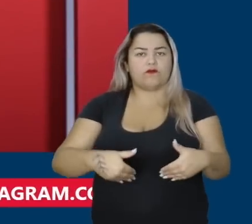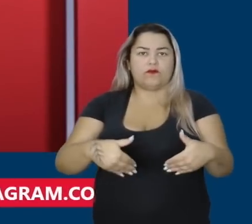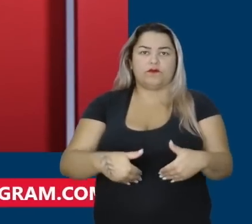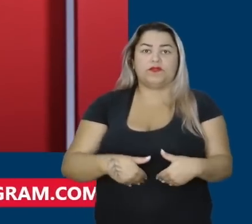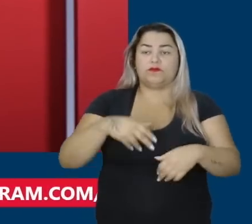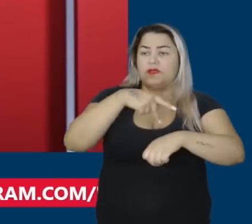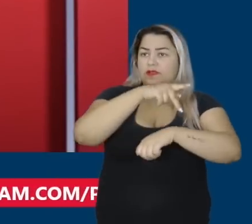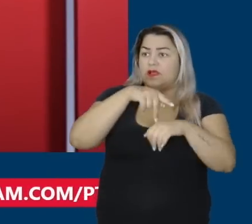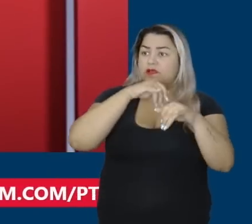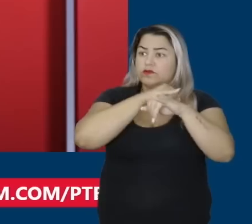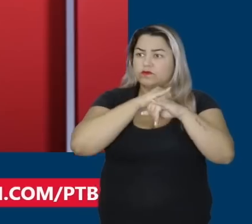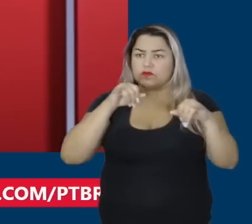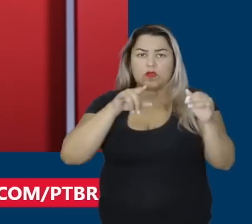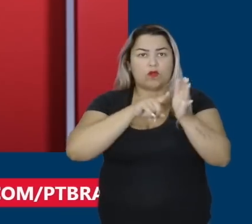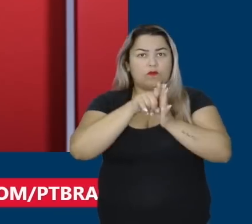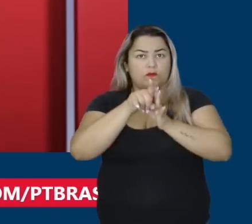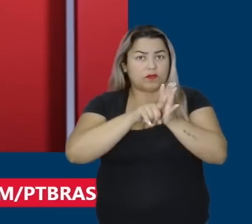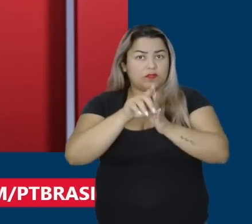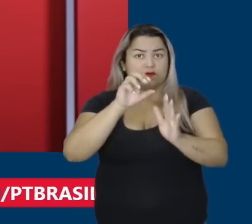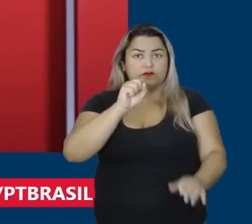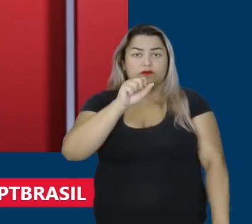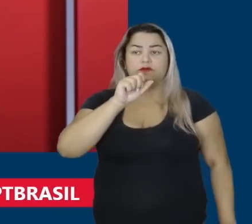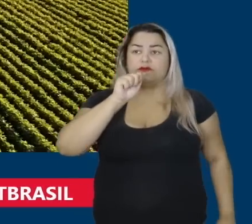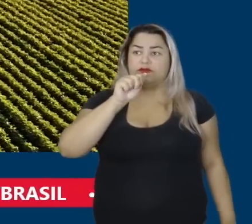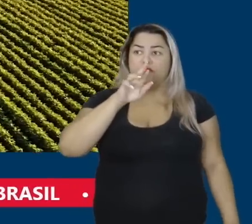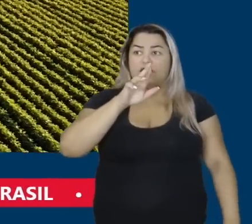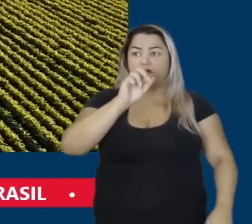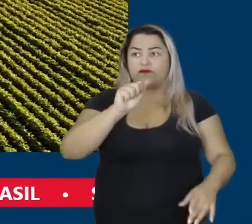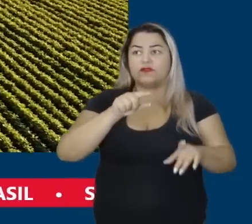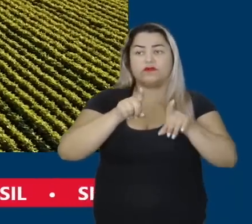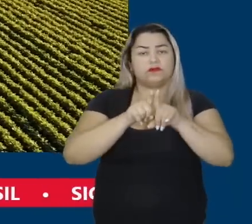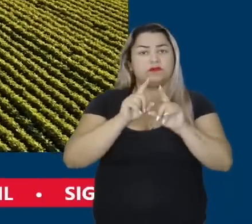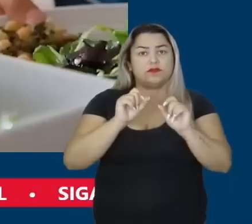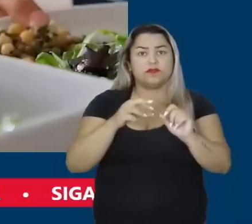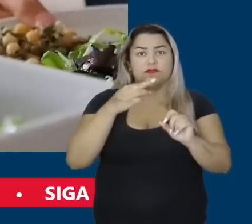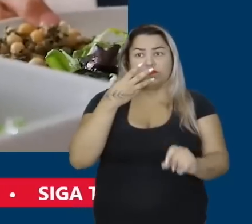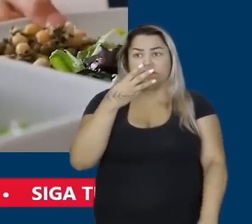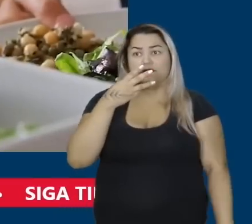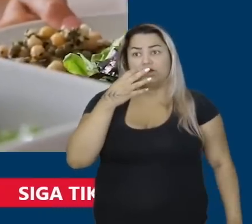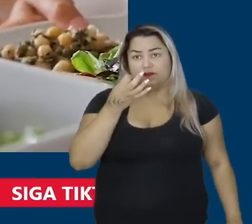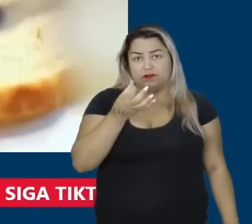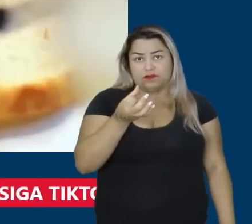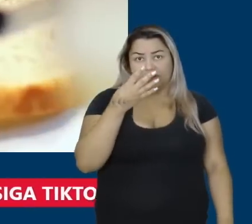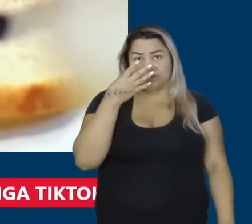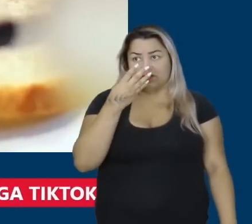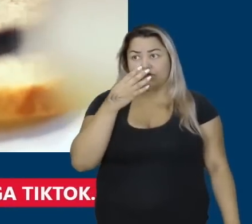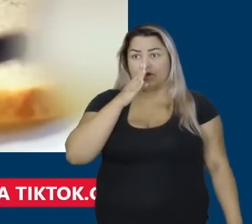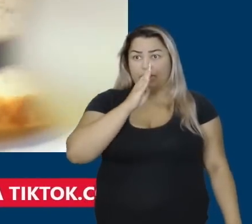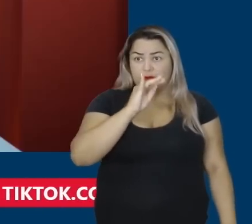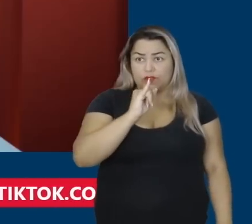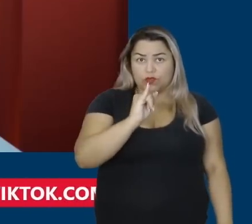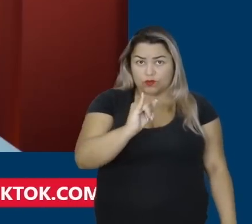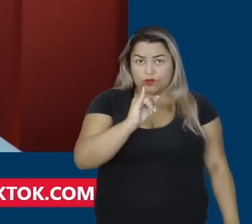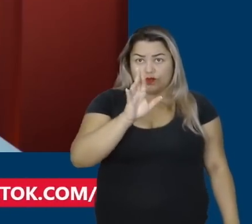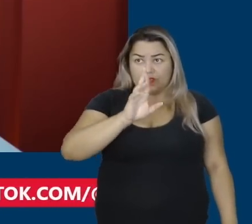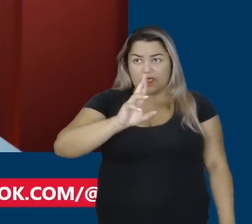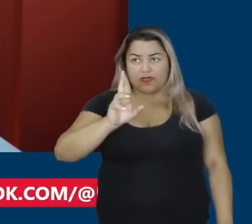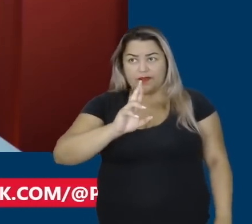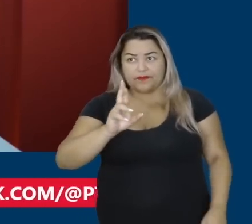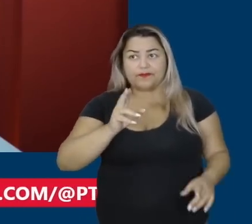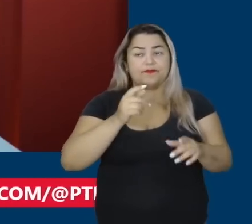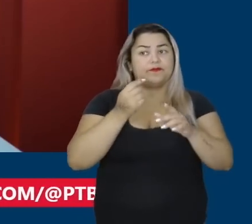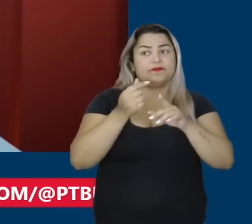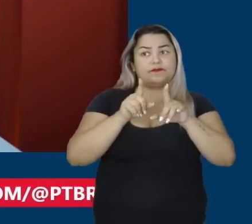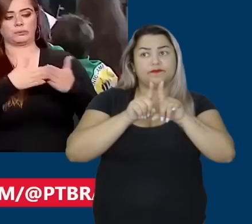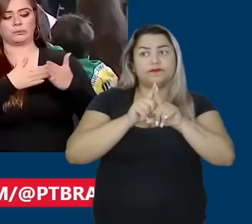Lula anunciou o maior plano safra da nossa história, num montante de 364 bilhões de reais. Os recursos